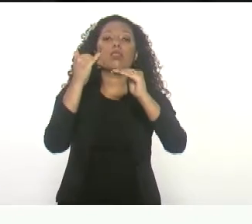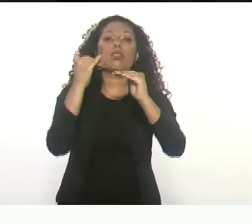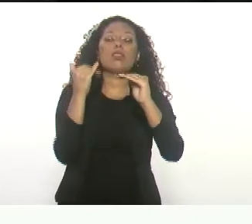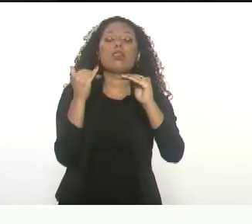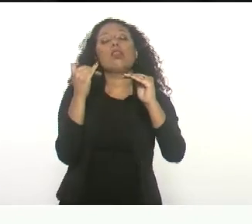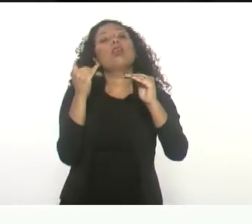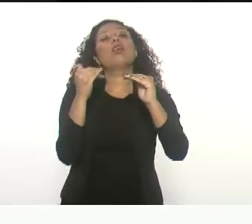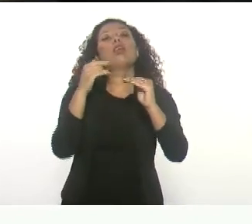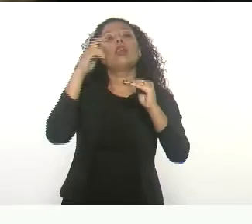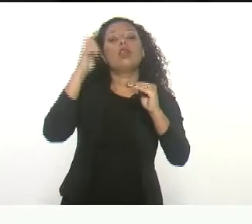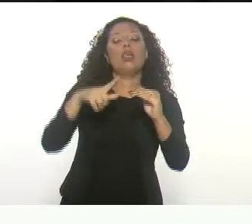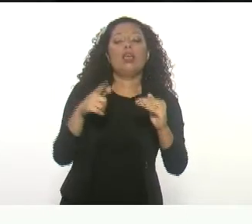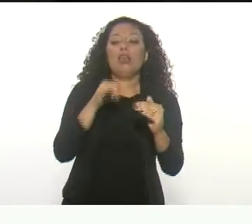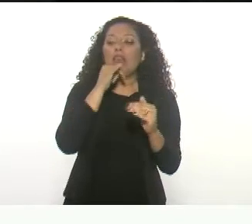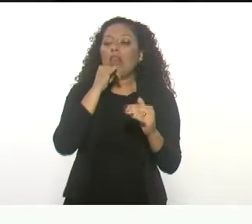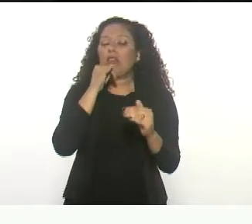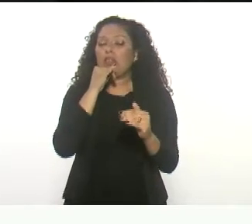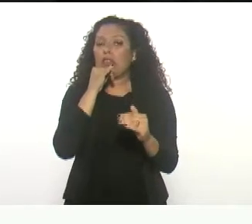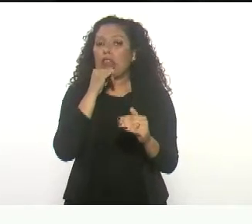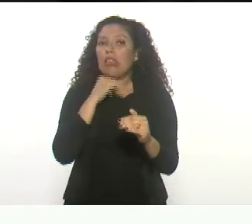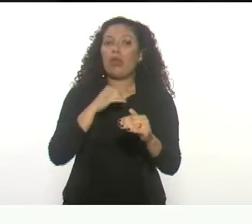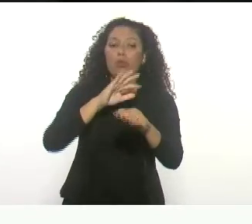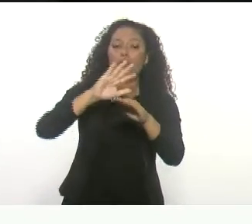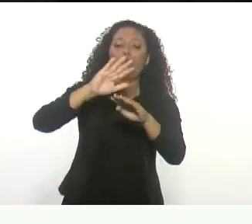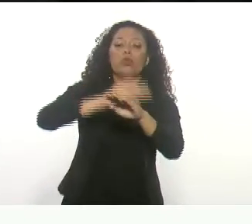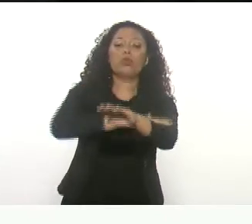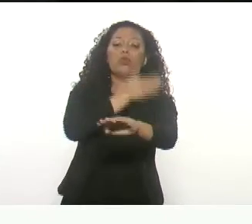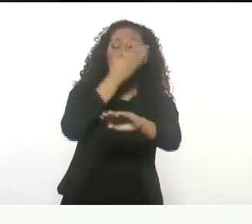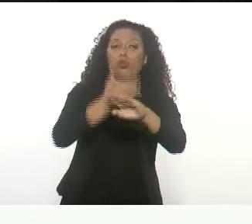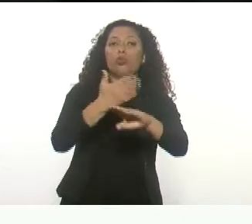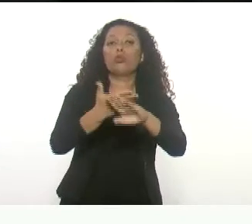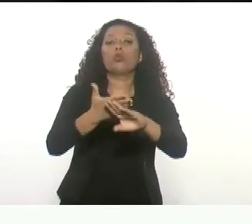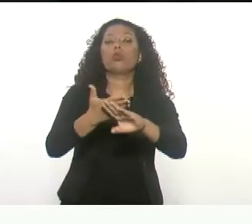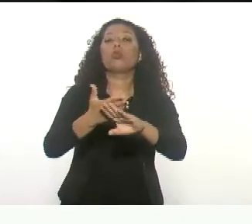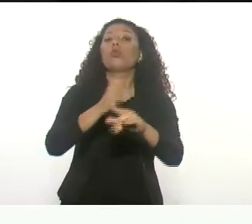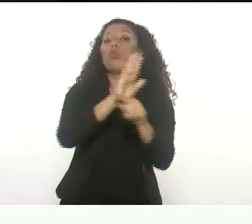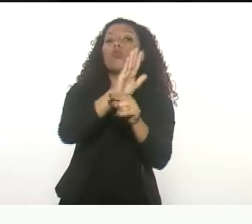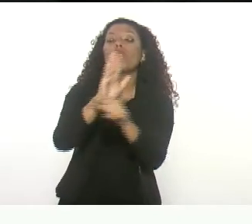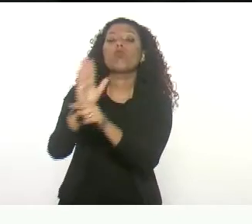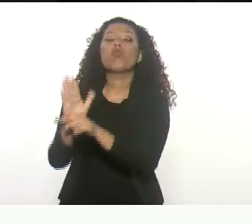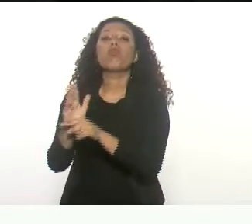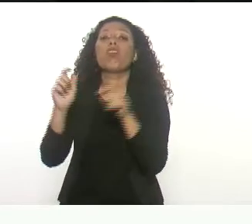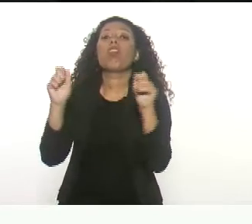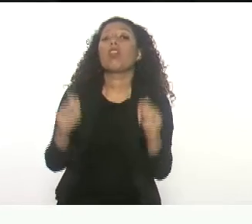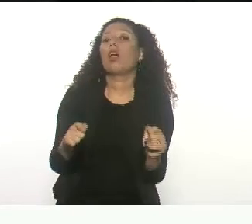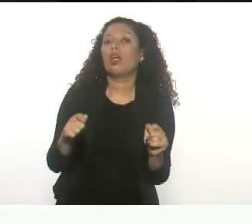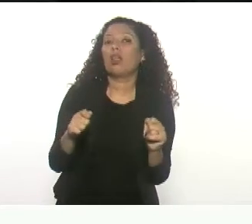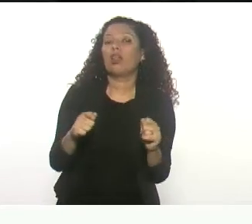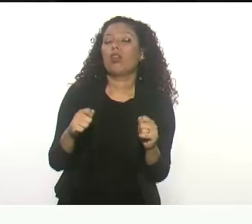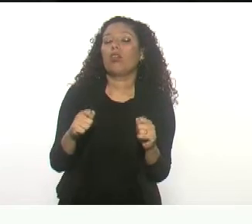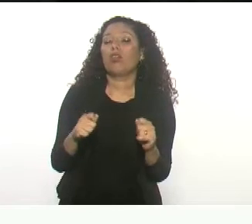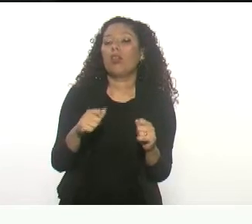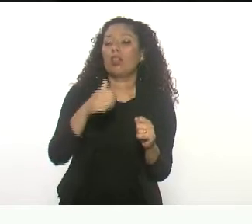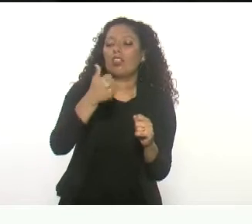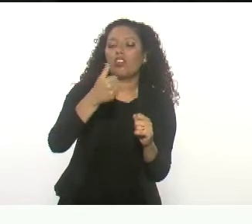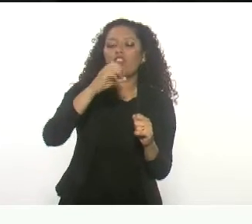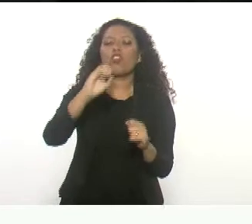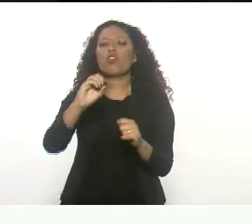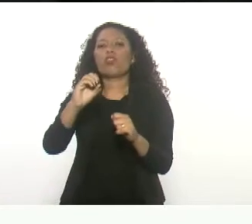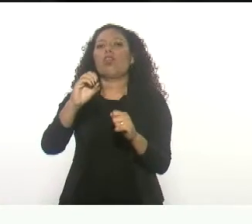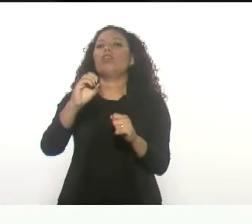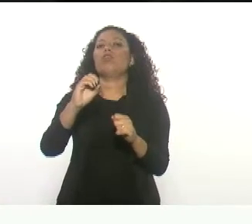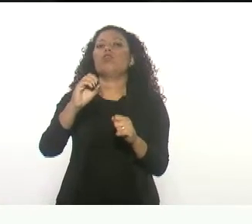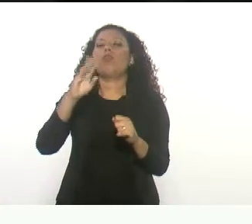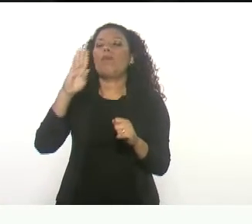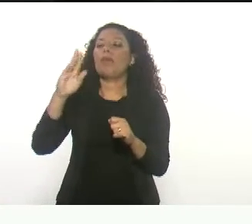gente, e que talvez o tempo parcial não consiga, espero que consiga também, mas é mais difícil, são as 10 competências da